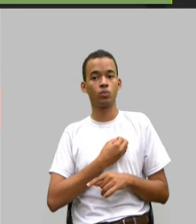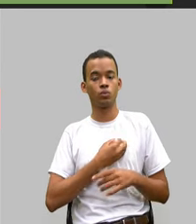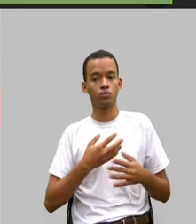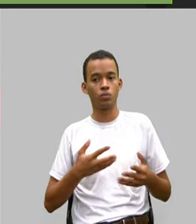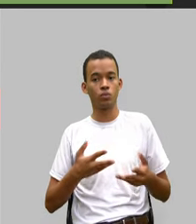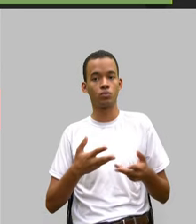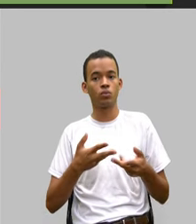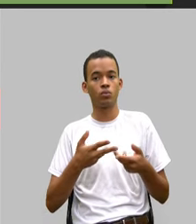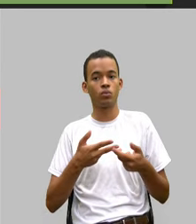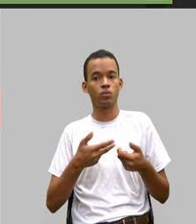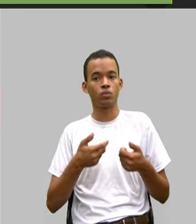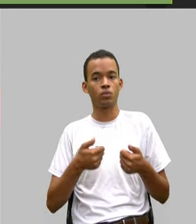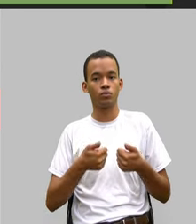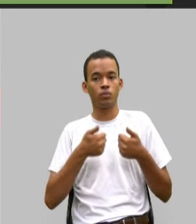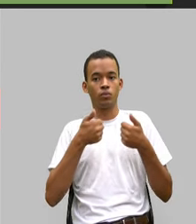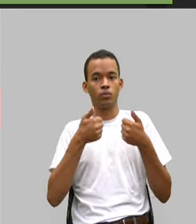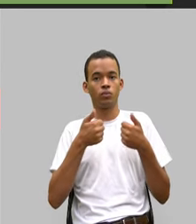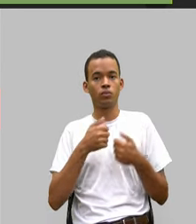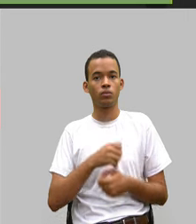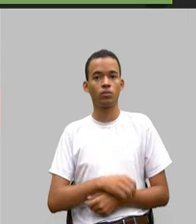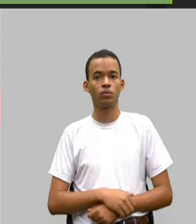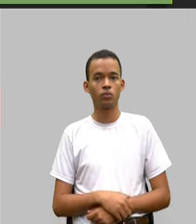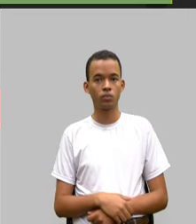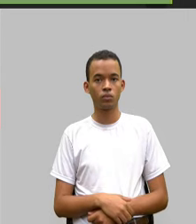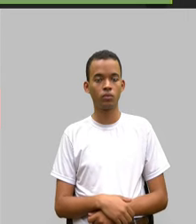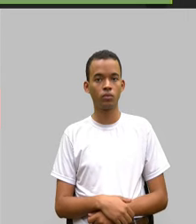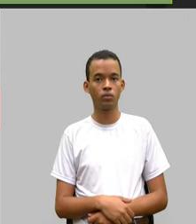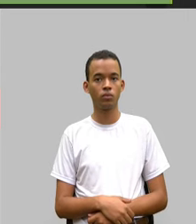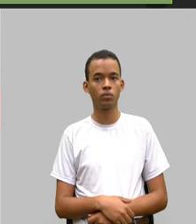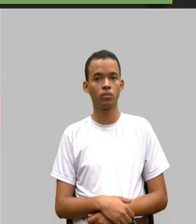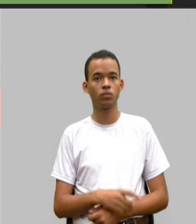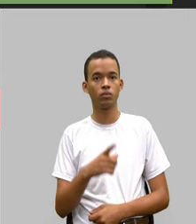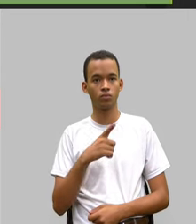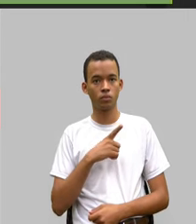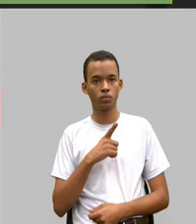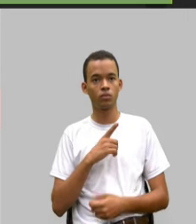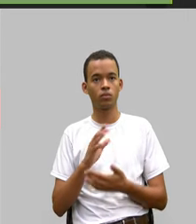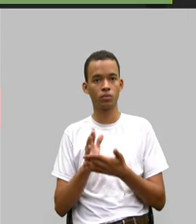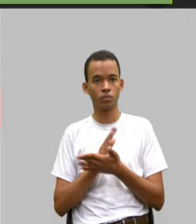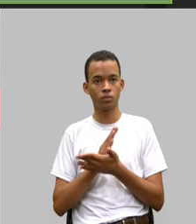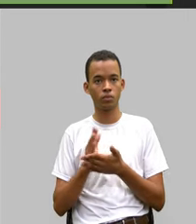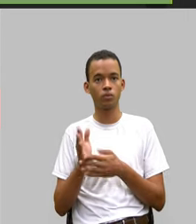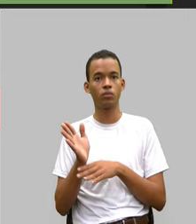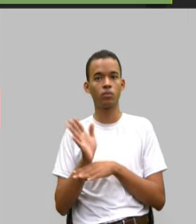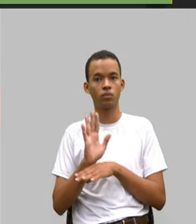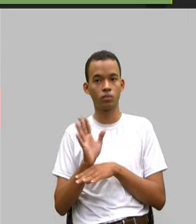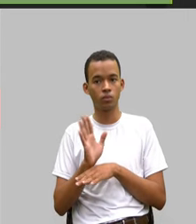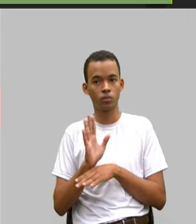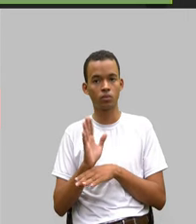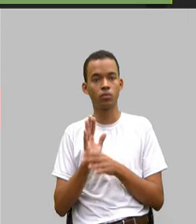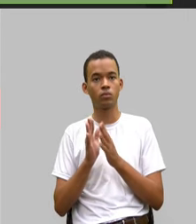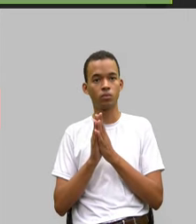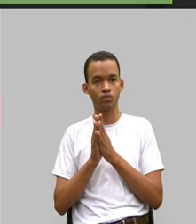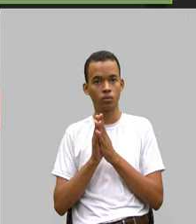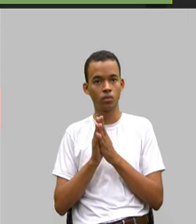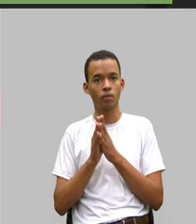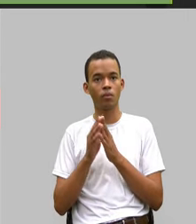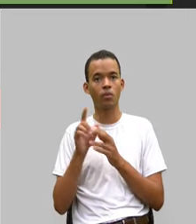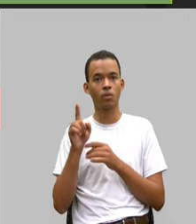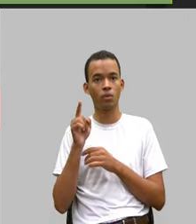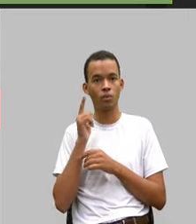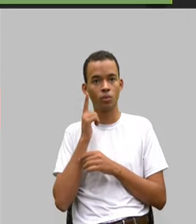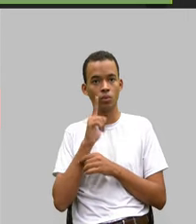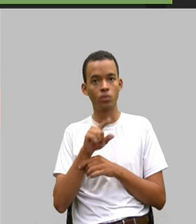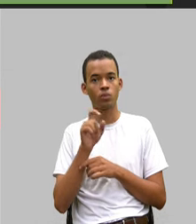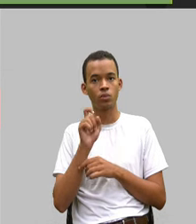eh apresentar alguns casos aqui são vídeos então eu gostaria de pedir ajuda dos técnicos aí atrás eu acredito que é possível